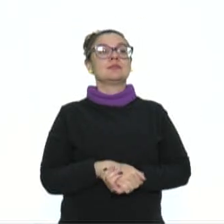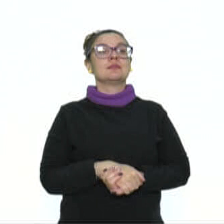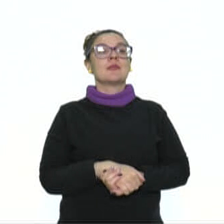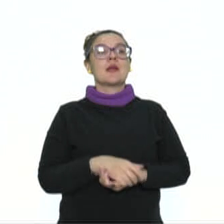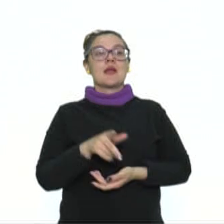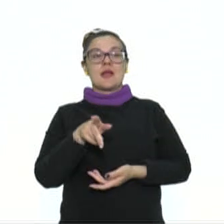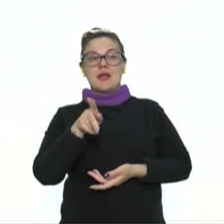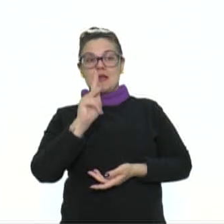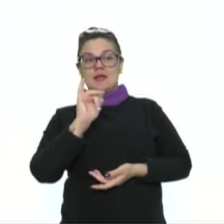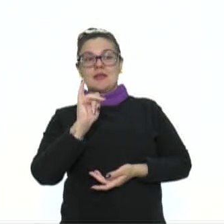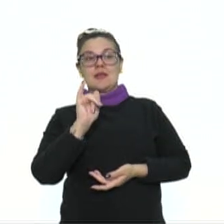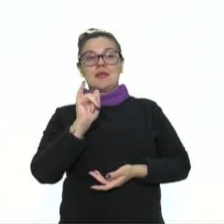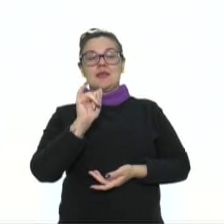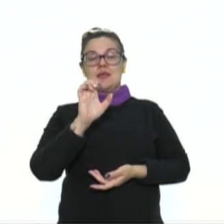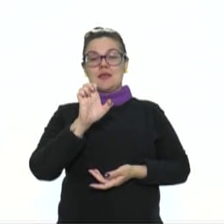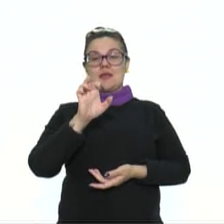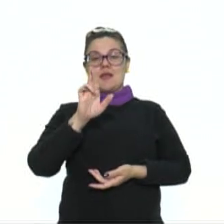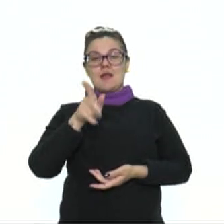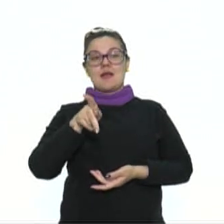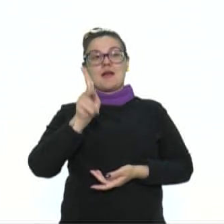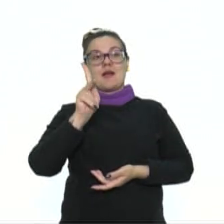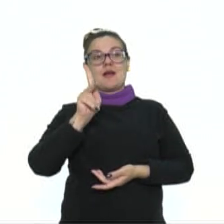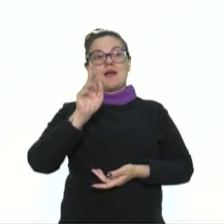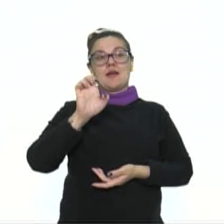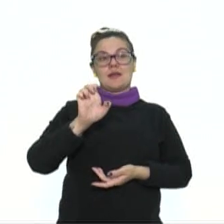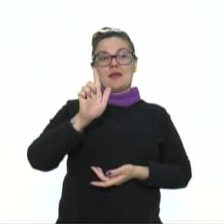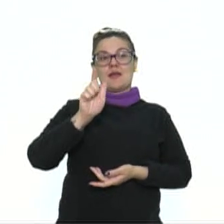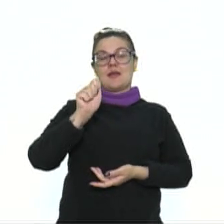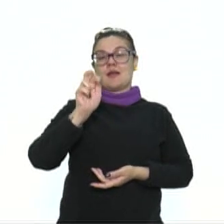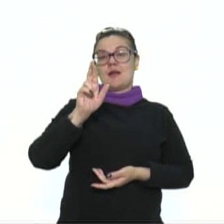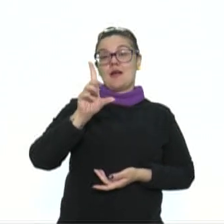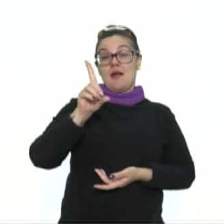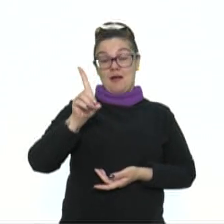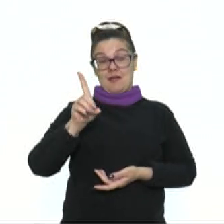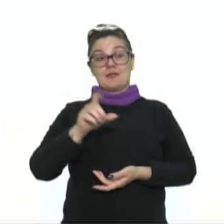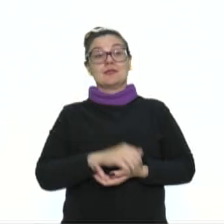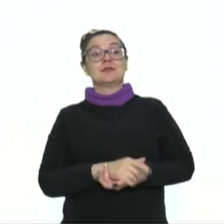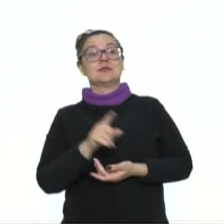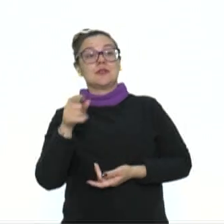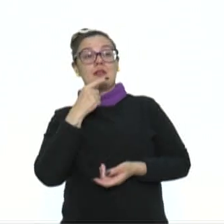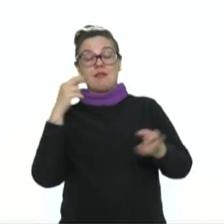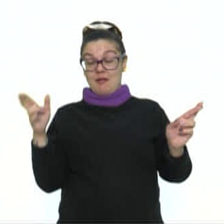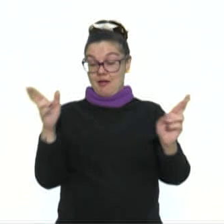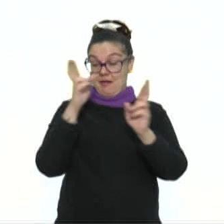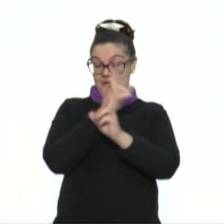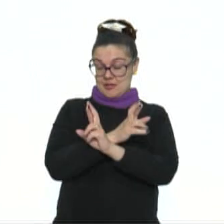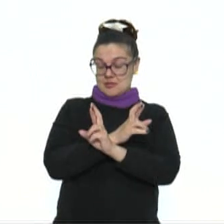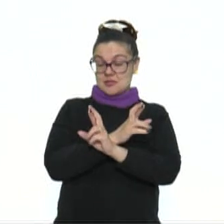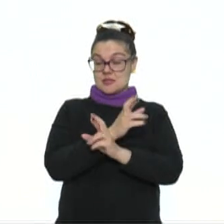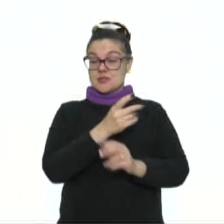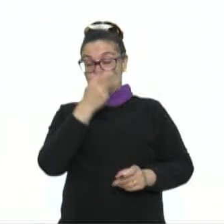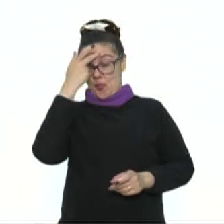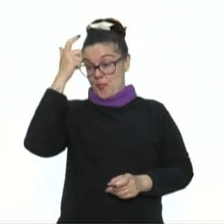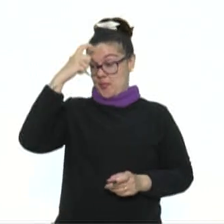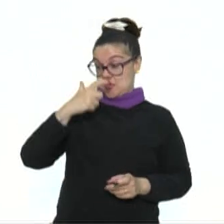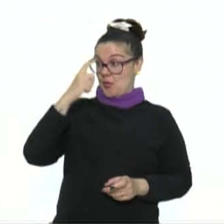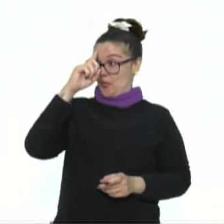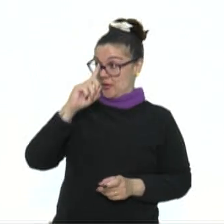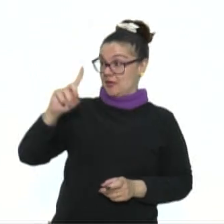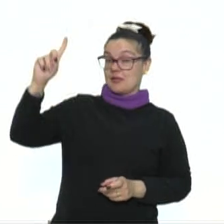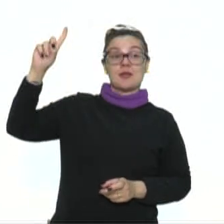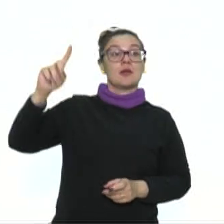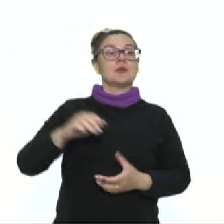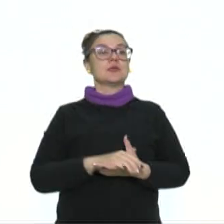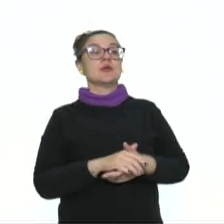Kierkegaard nós vamos ver essa relação do ser humano com a sua existência e Deus. Também Albert Camus, o ser humano como responsável